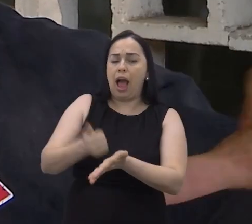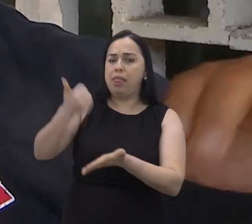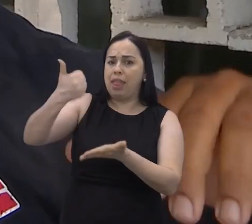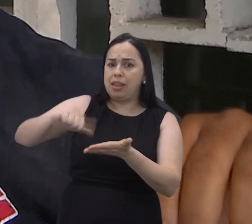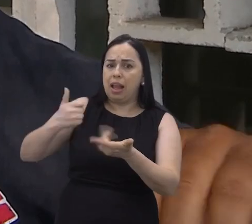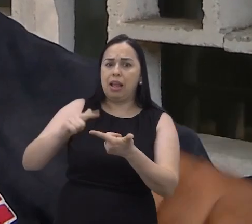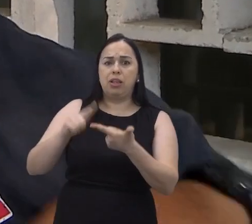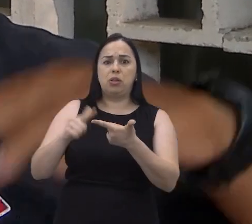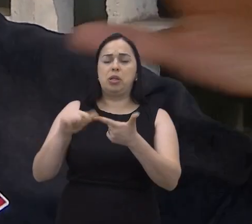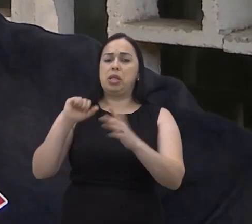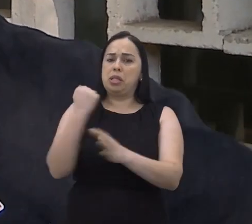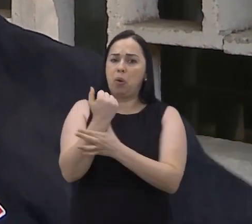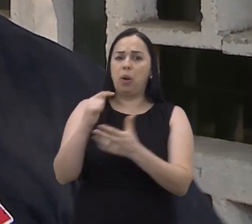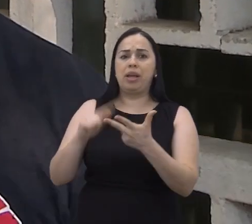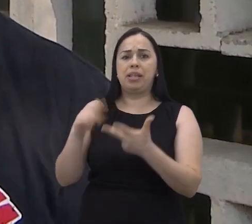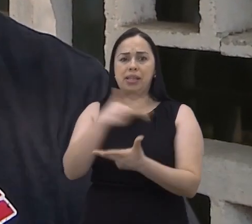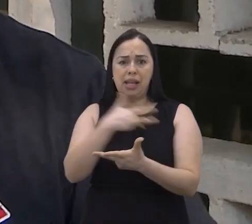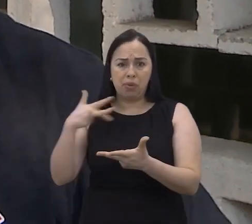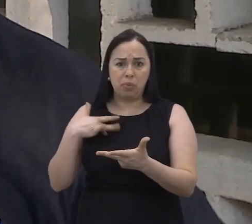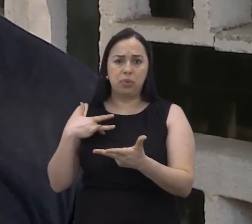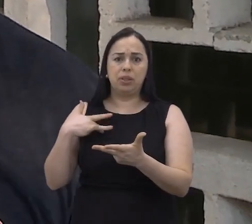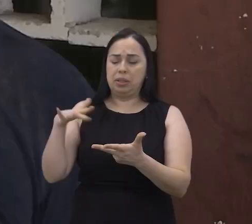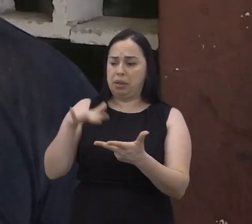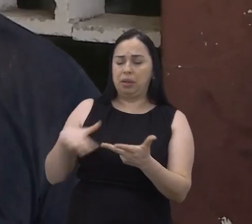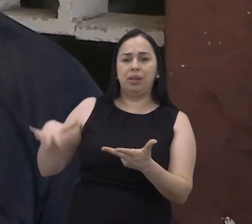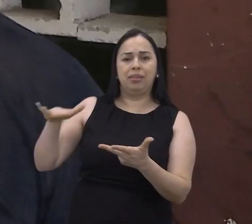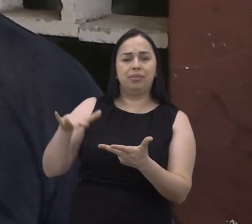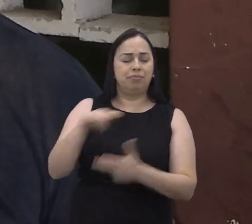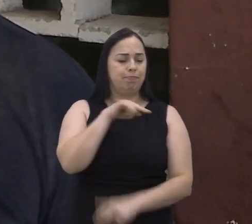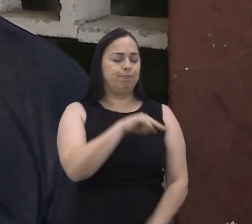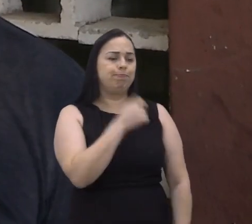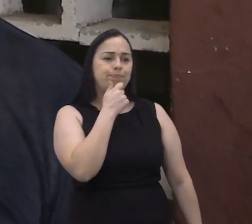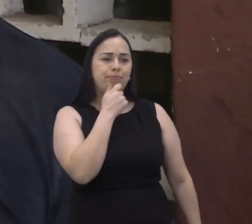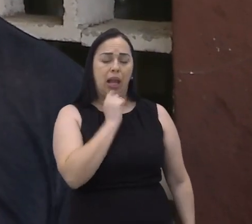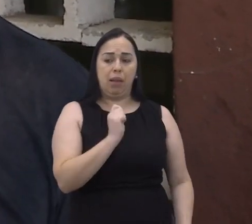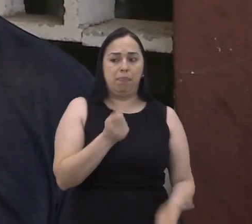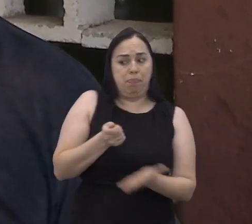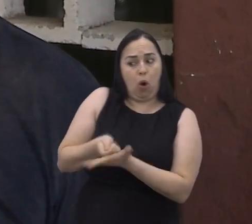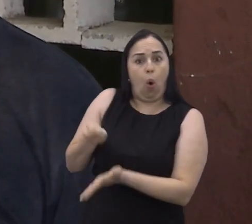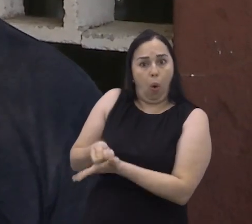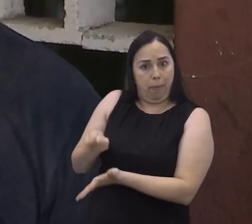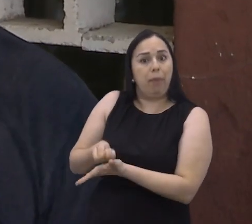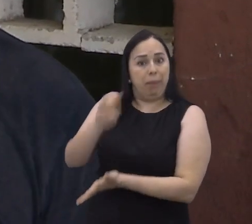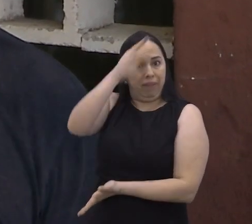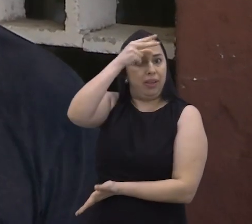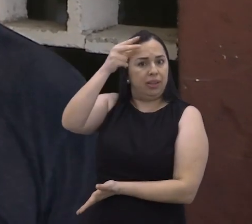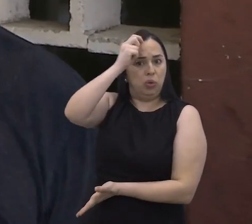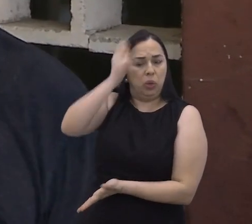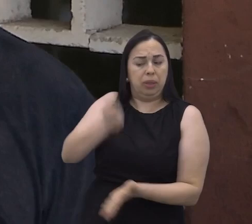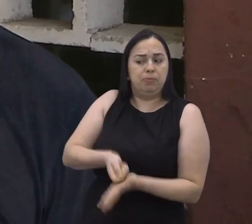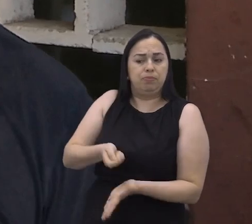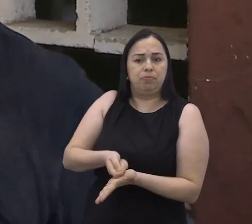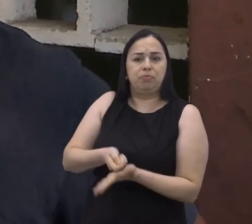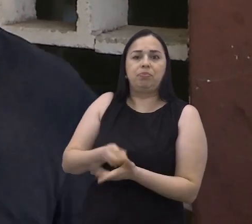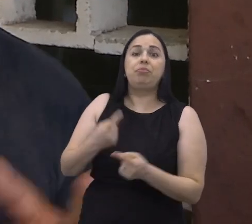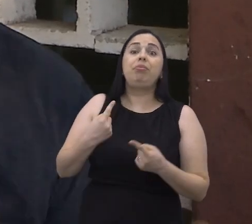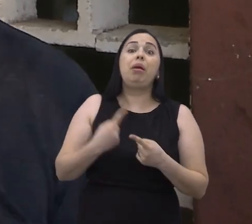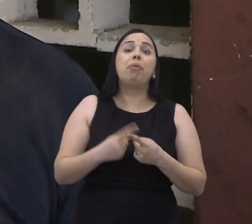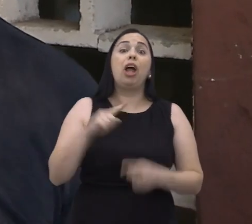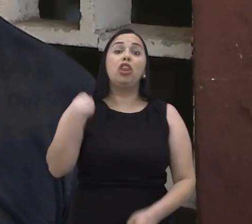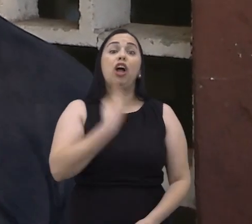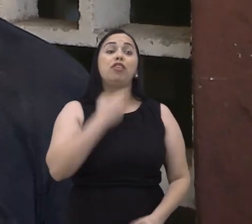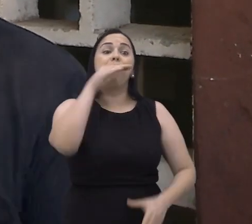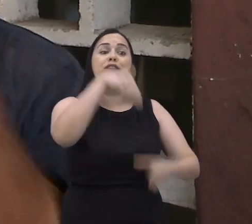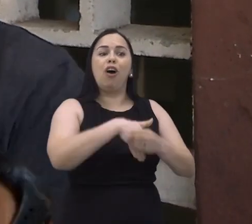contrato, segurança, saúde, tudo que mexe com essa parte. O vereador, eu acho que eles têm que cobrar o prefeito. Tem que cobrar o prefeito porque a gente vota